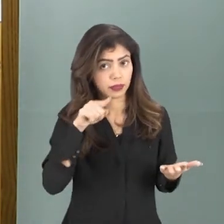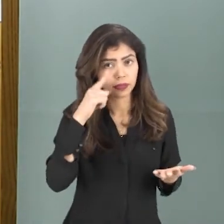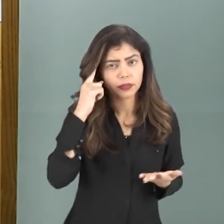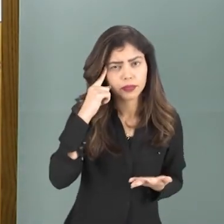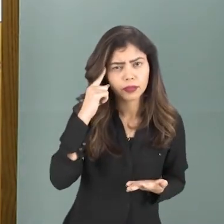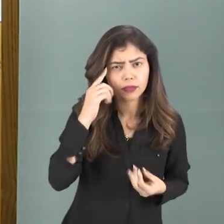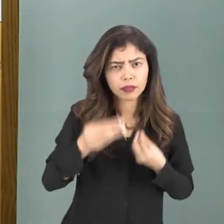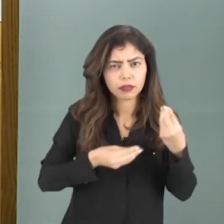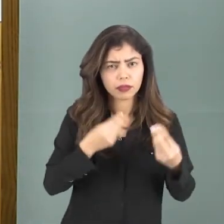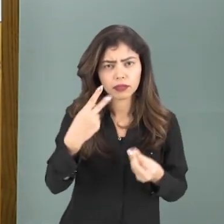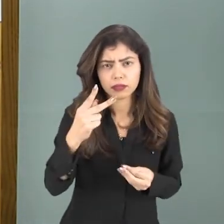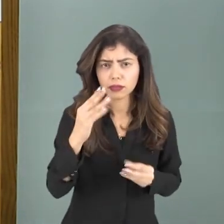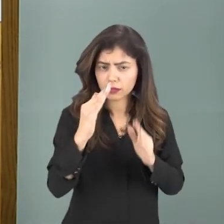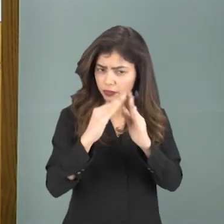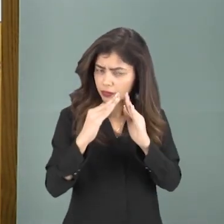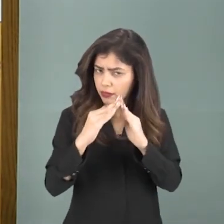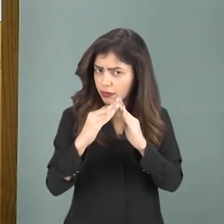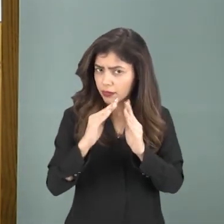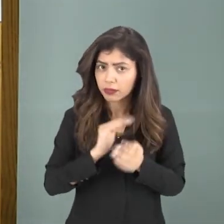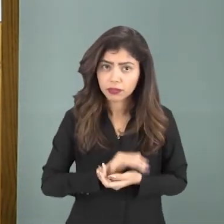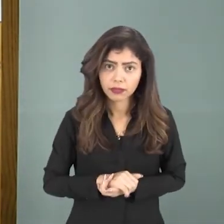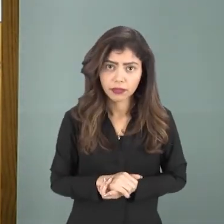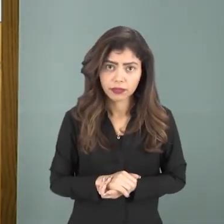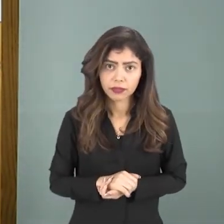Você já pensou como é a sua moradia?